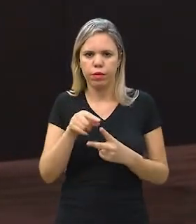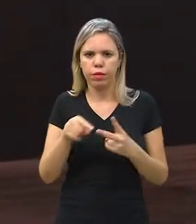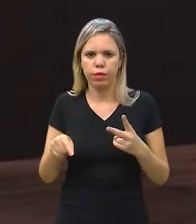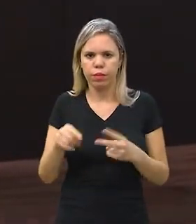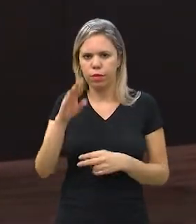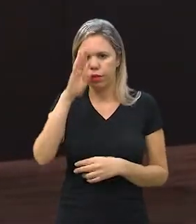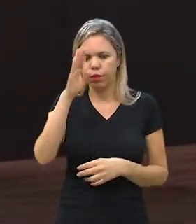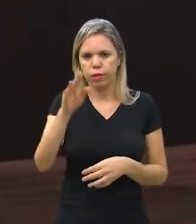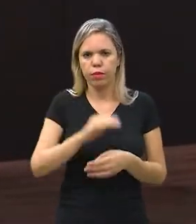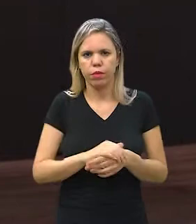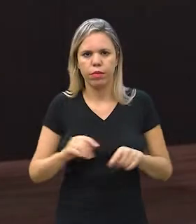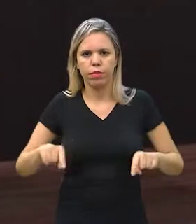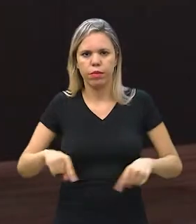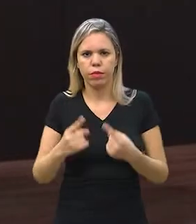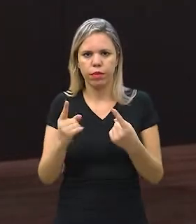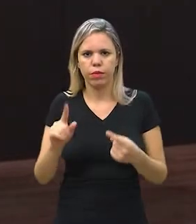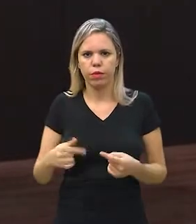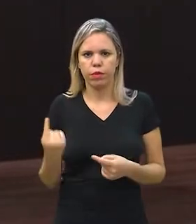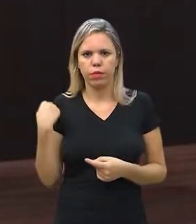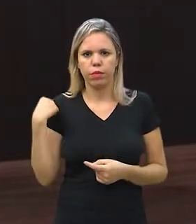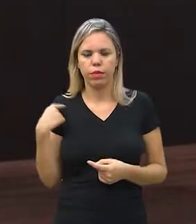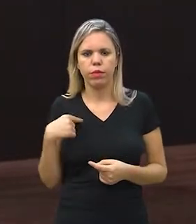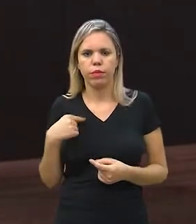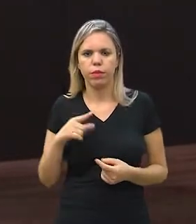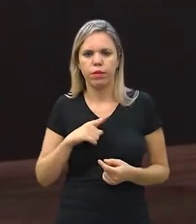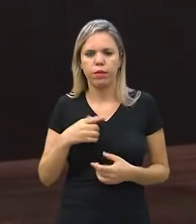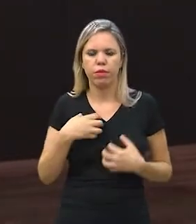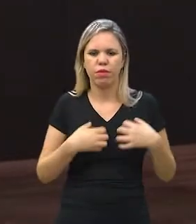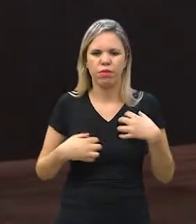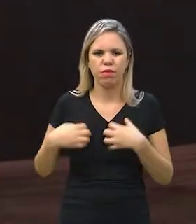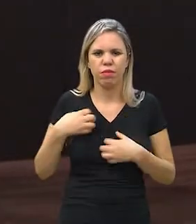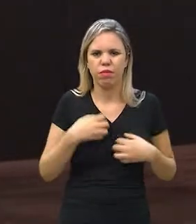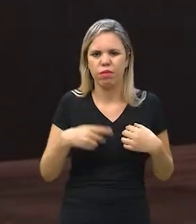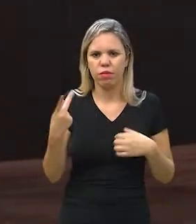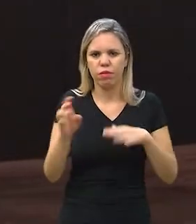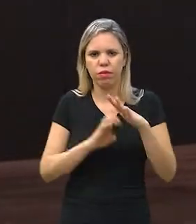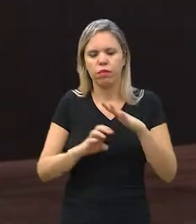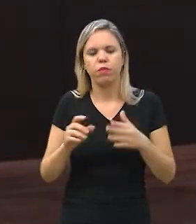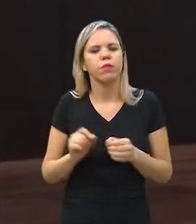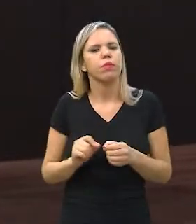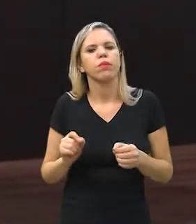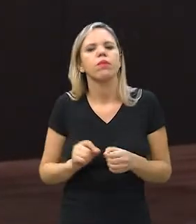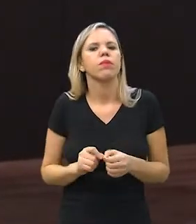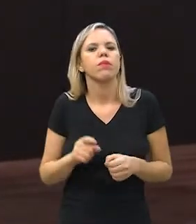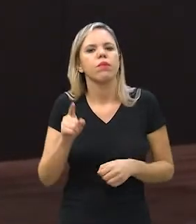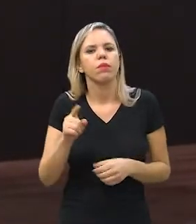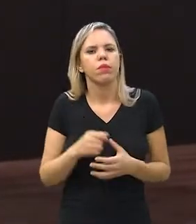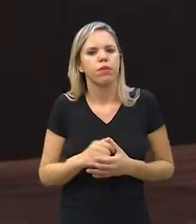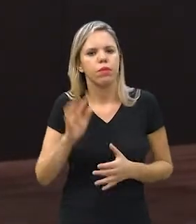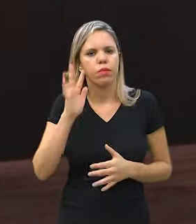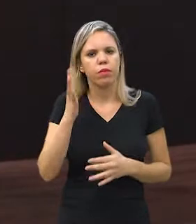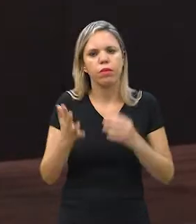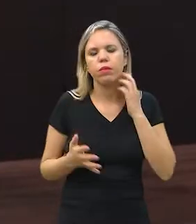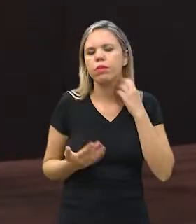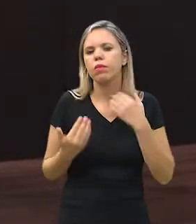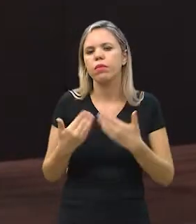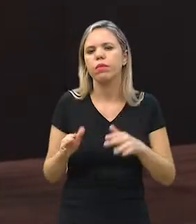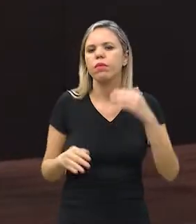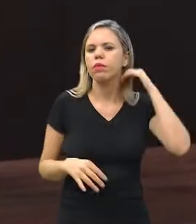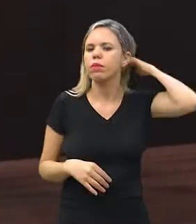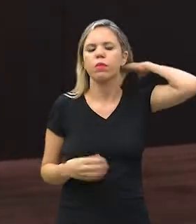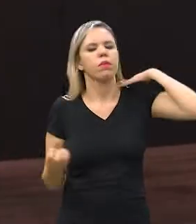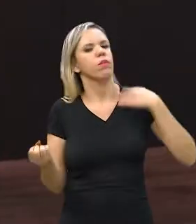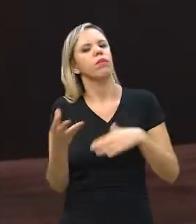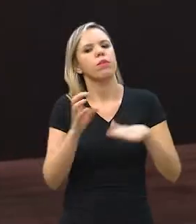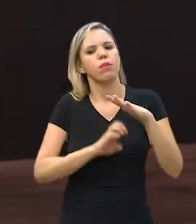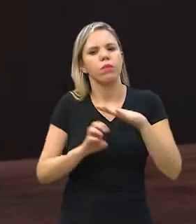resolveu esses dois principais desafios, que era algo que te incomodava na sua empresa, foi aí que você